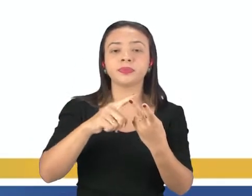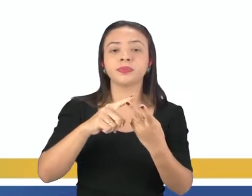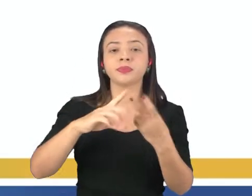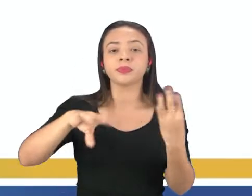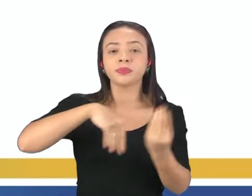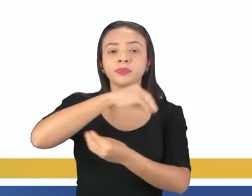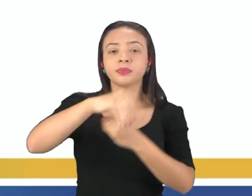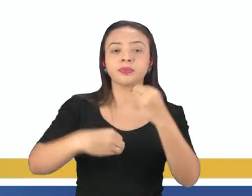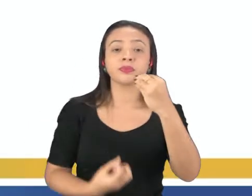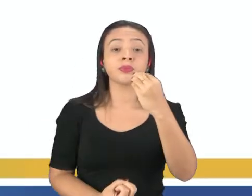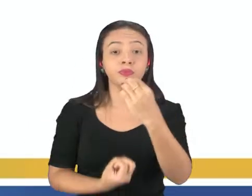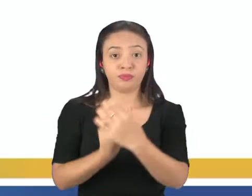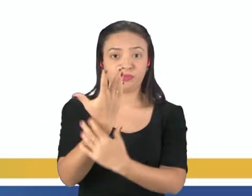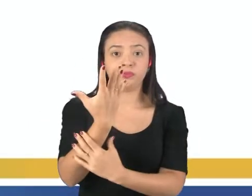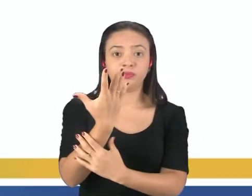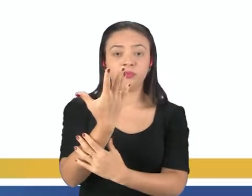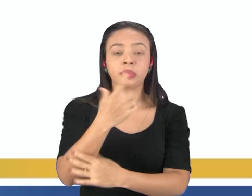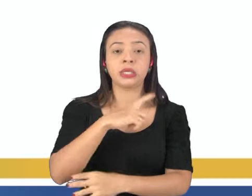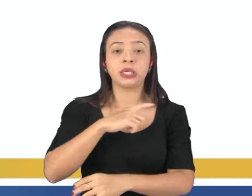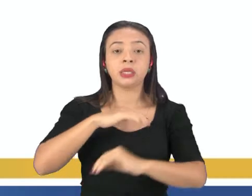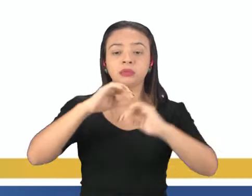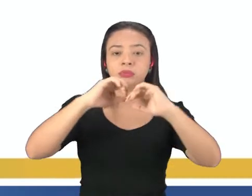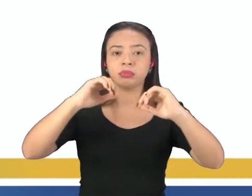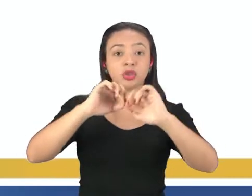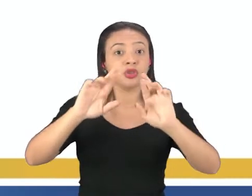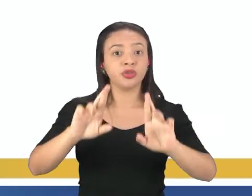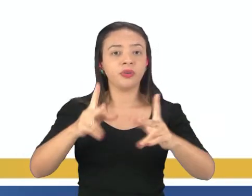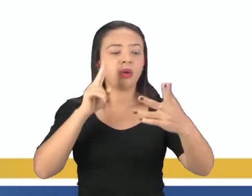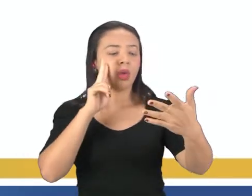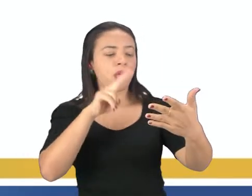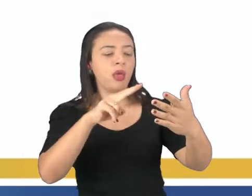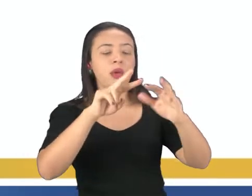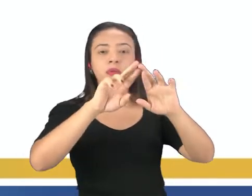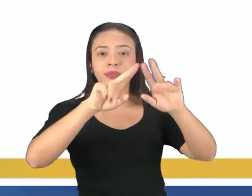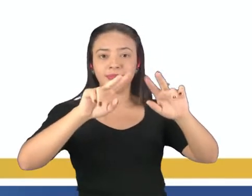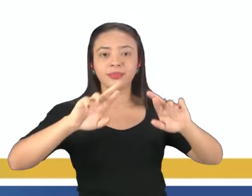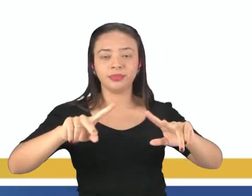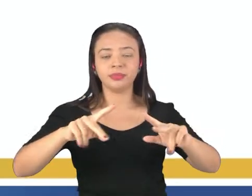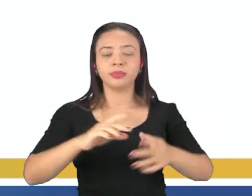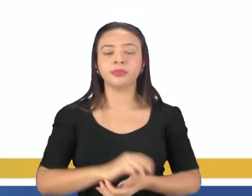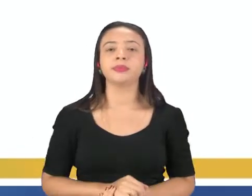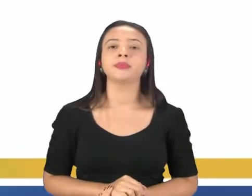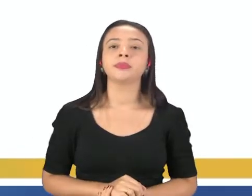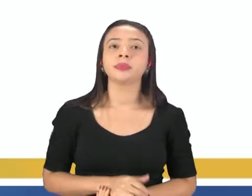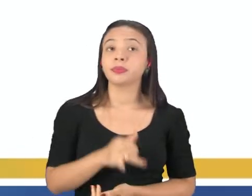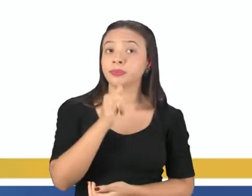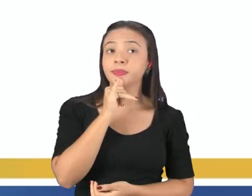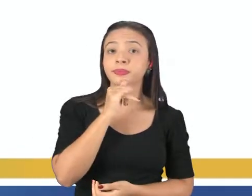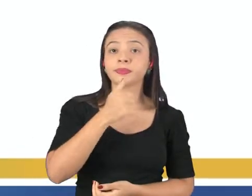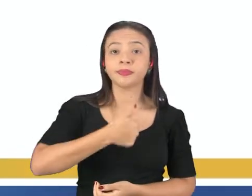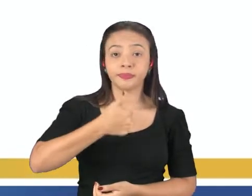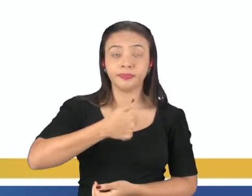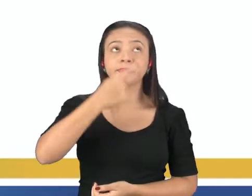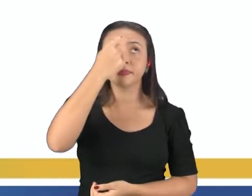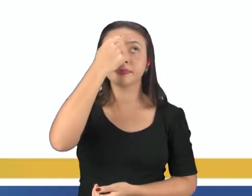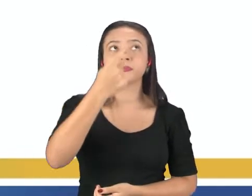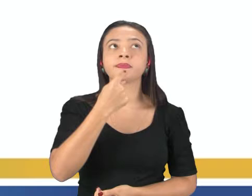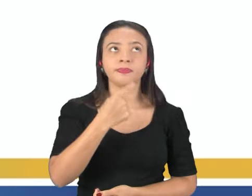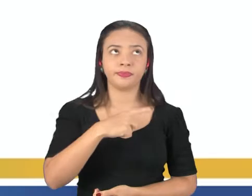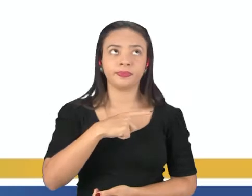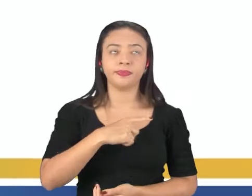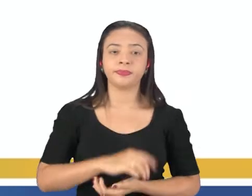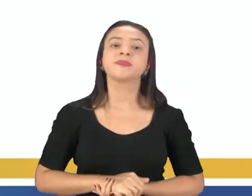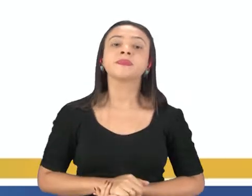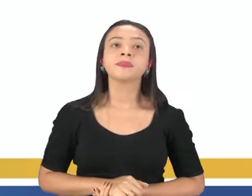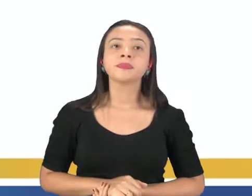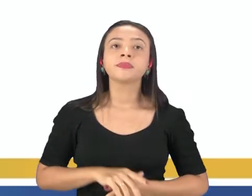é heterogênea, que apresenta diferentes fases, às vezes por conta de densidades diferentes, como é o caso desse primeiro exemplo que está mostrado aí para